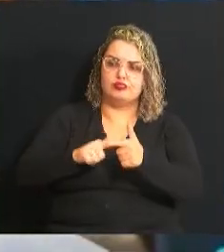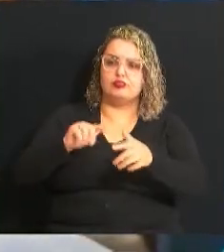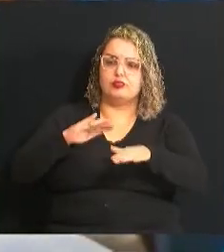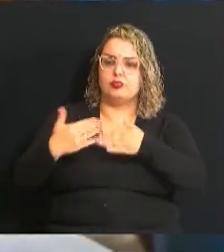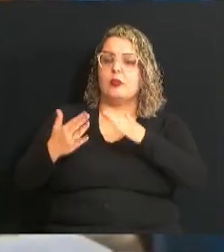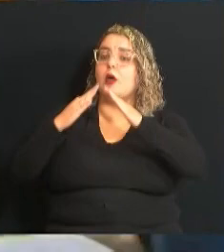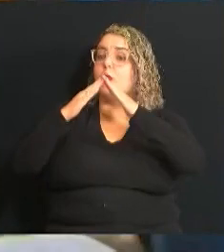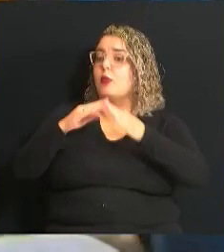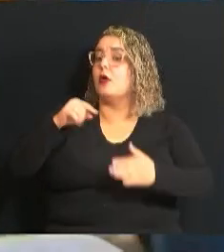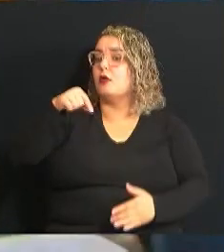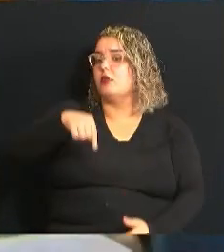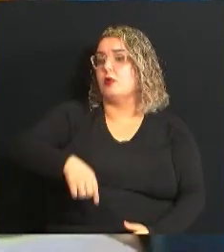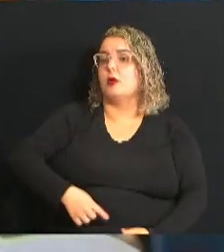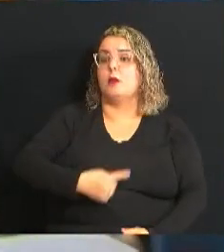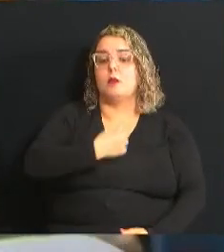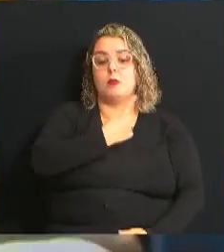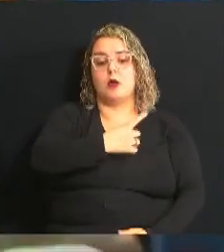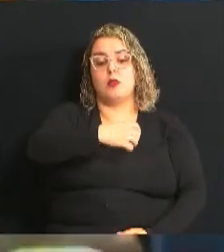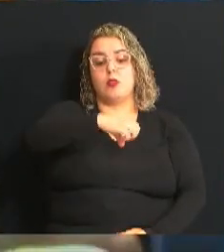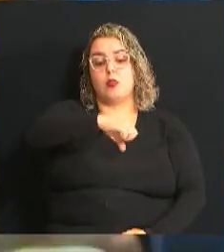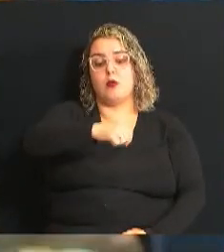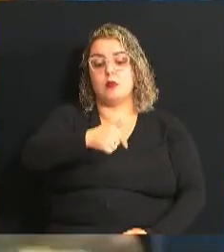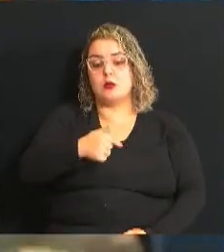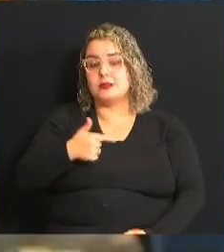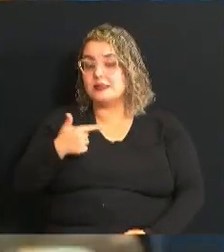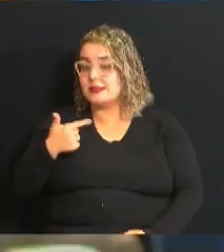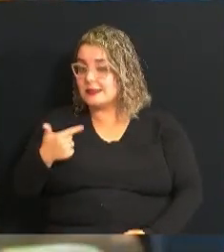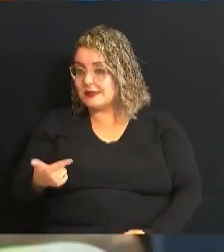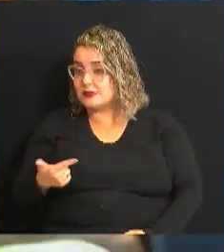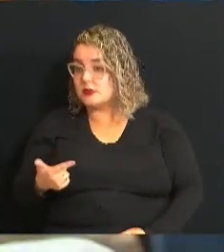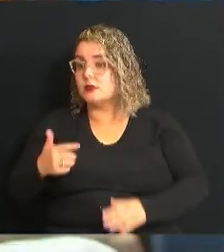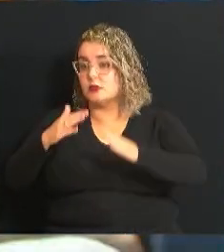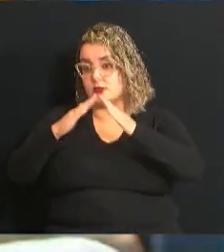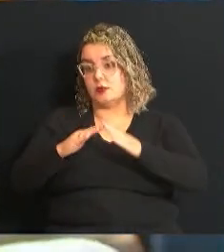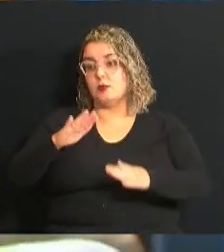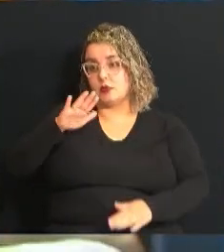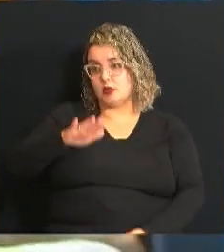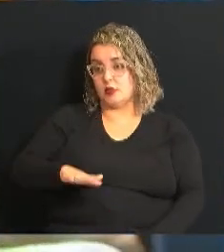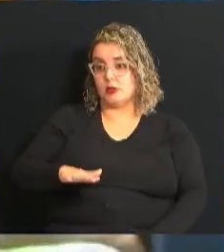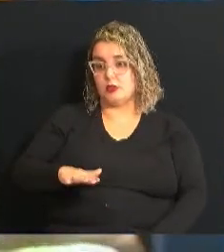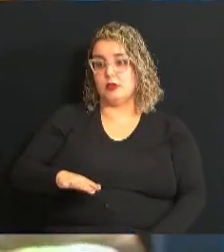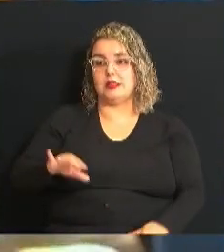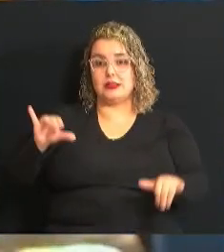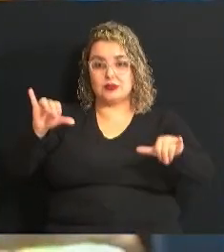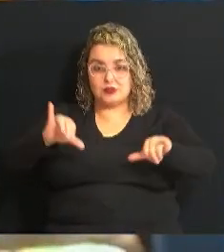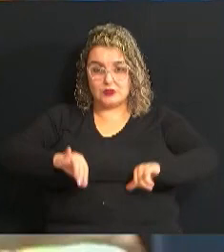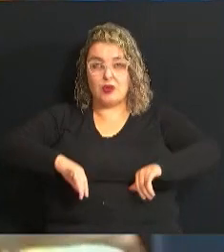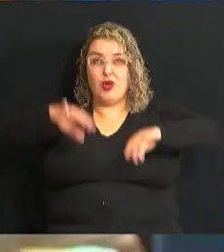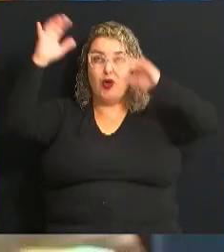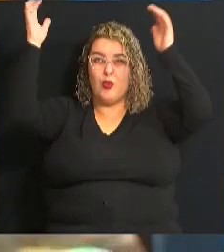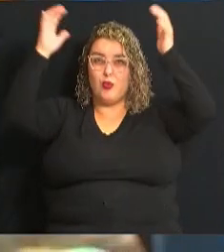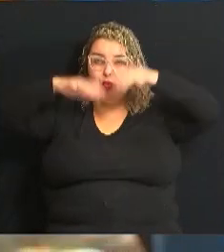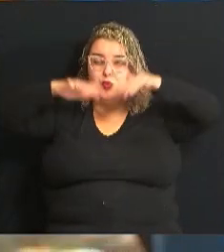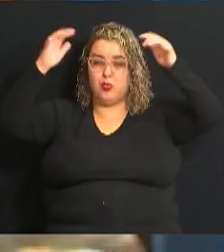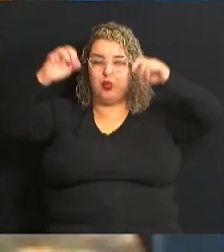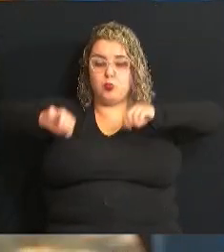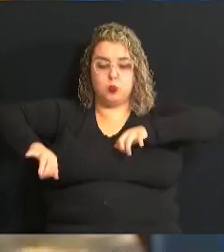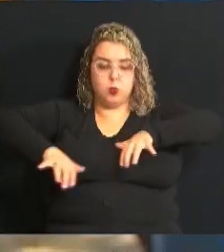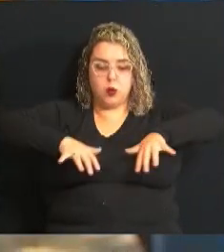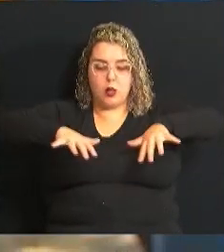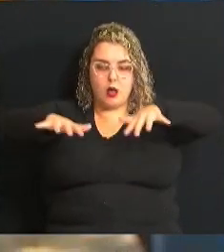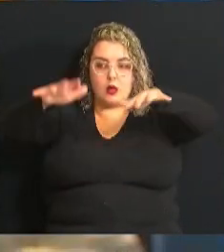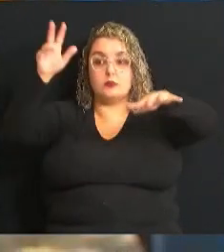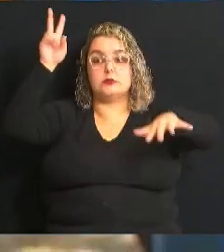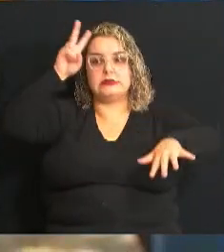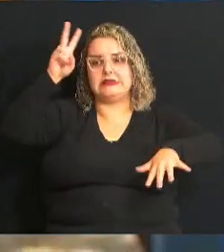no bairro desde 1972 e sofremos duas enchentes aqui, históricas, que passou por cima